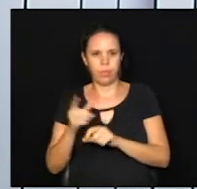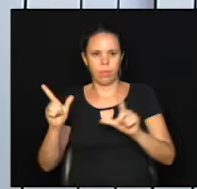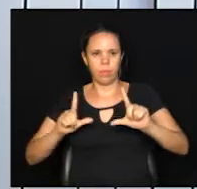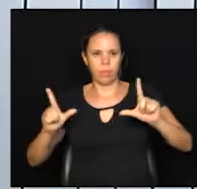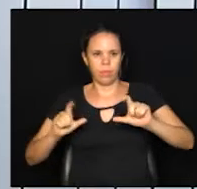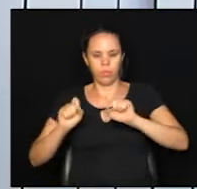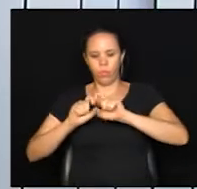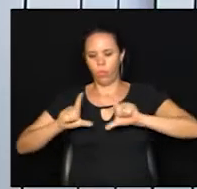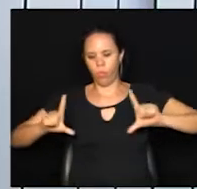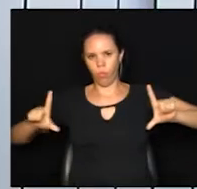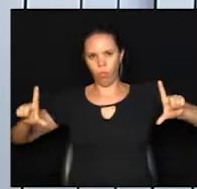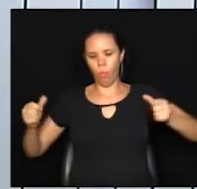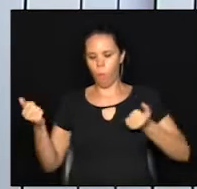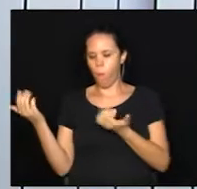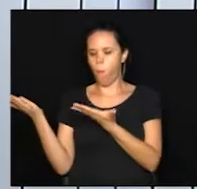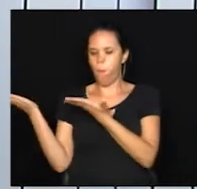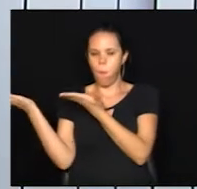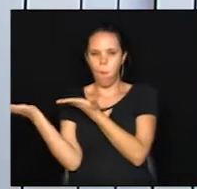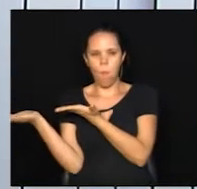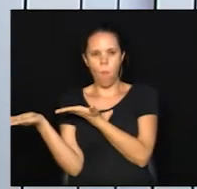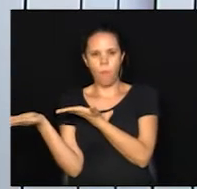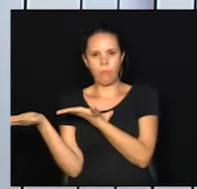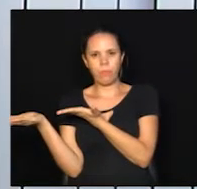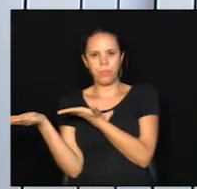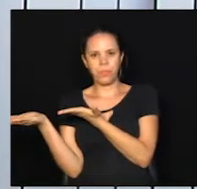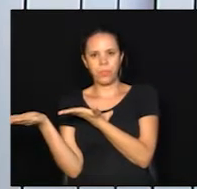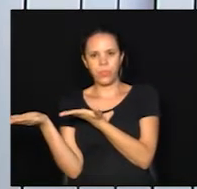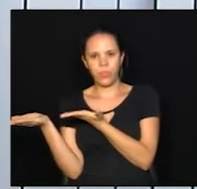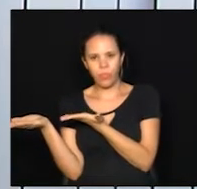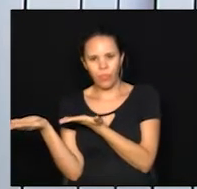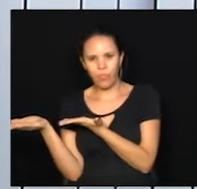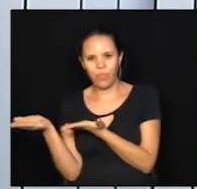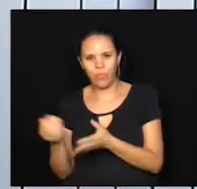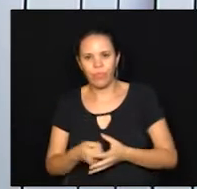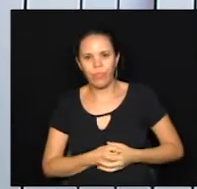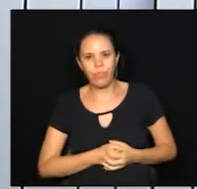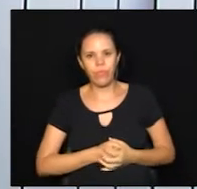embaixo da sua tela. 19 é o nosso DDD,